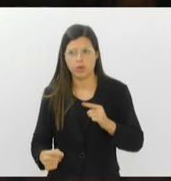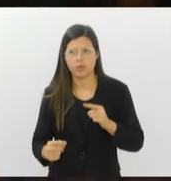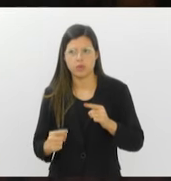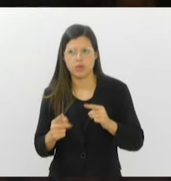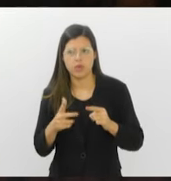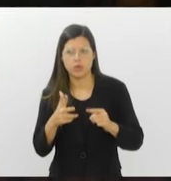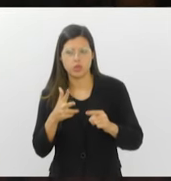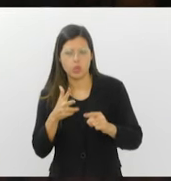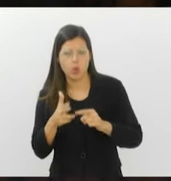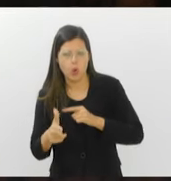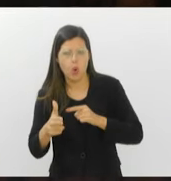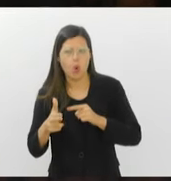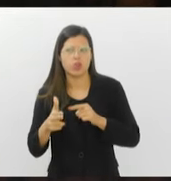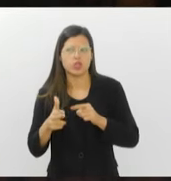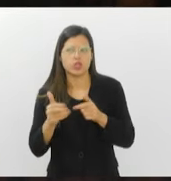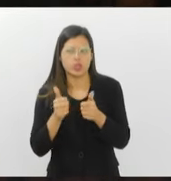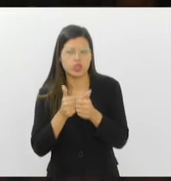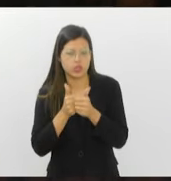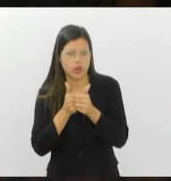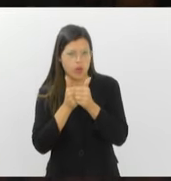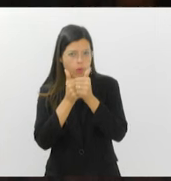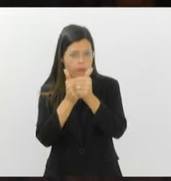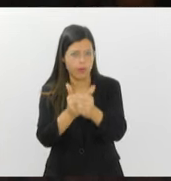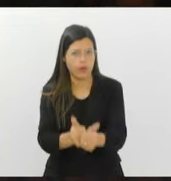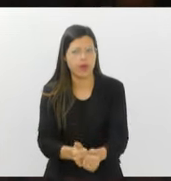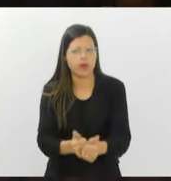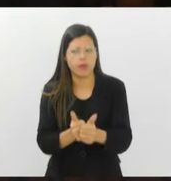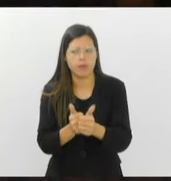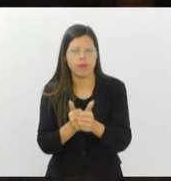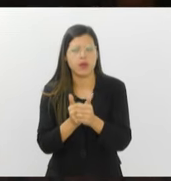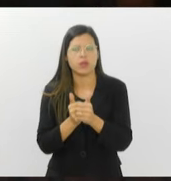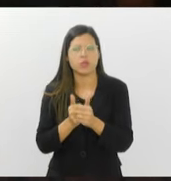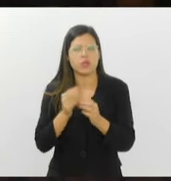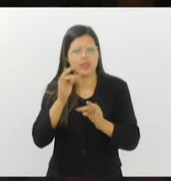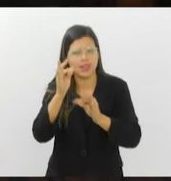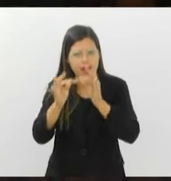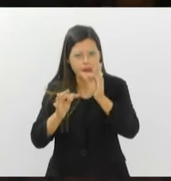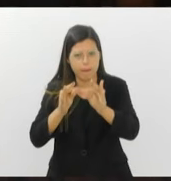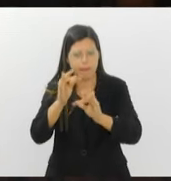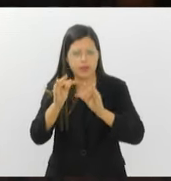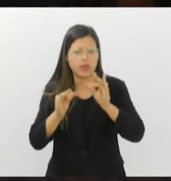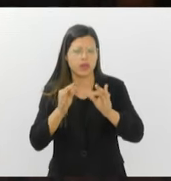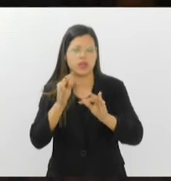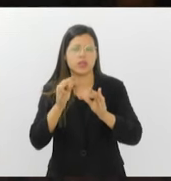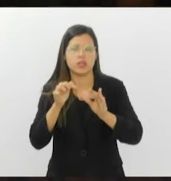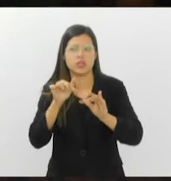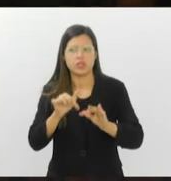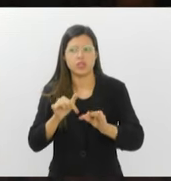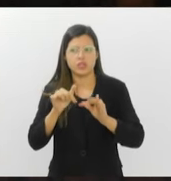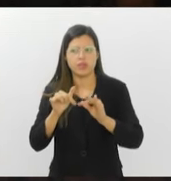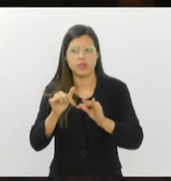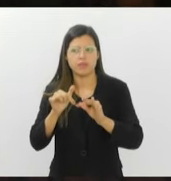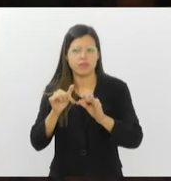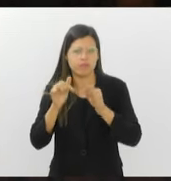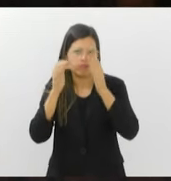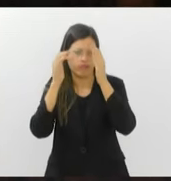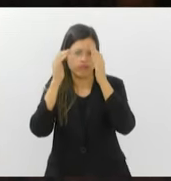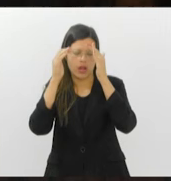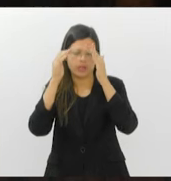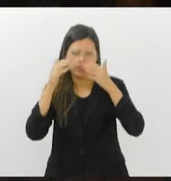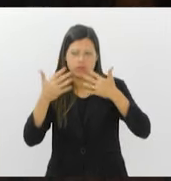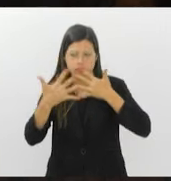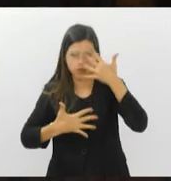de acompanhamento educacional especializado, terapias e tratamentos para neurodivergências por motivo de